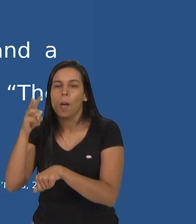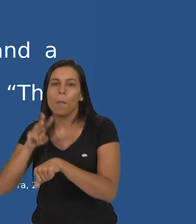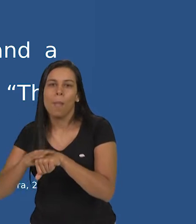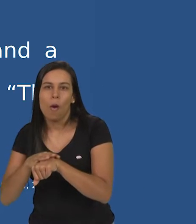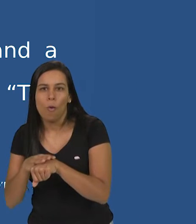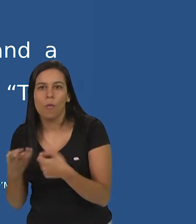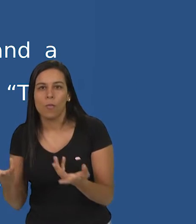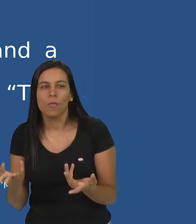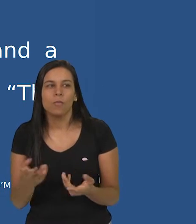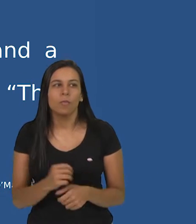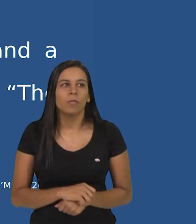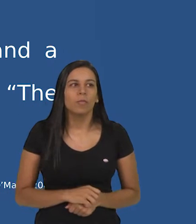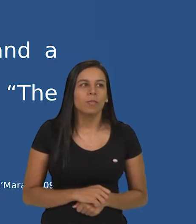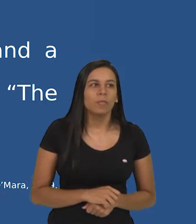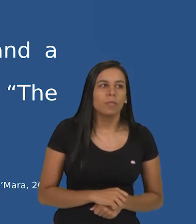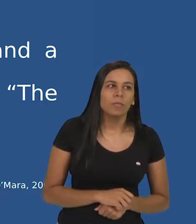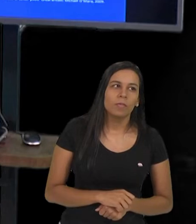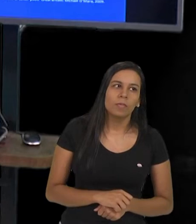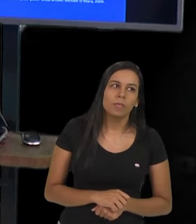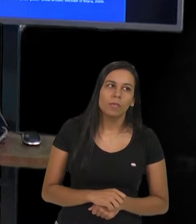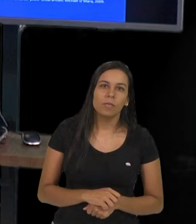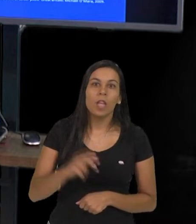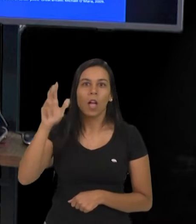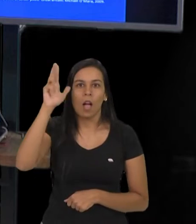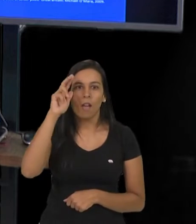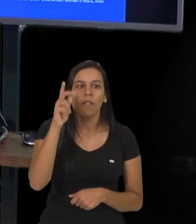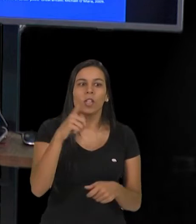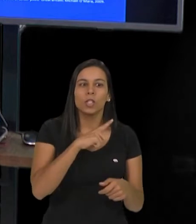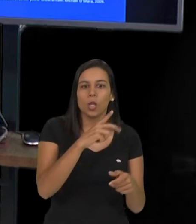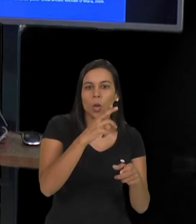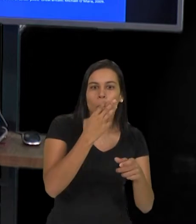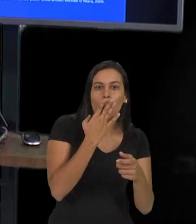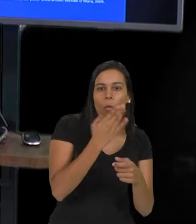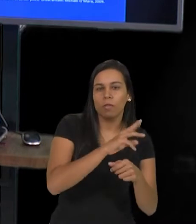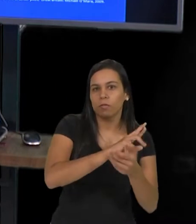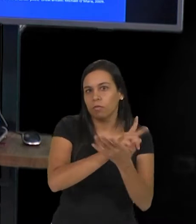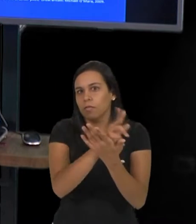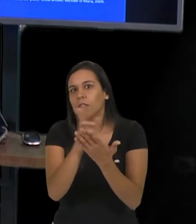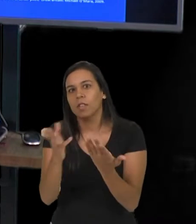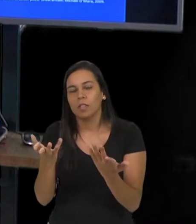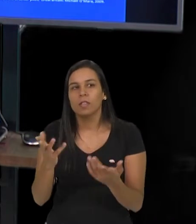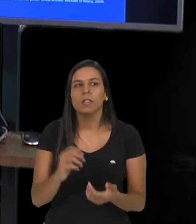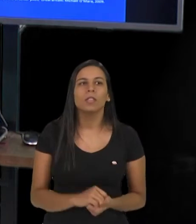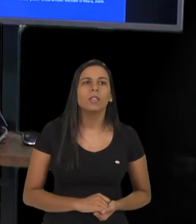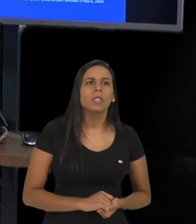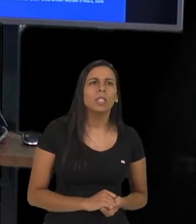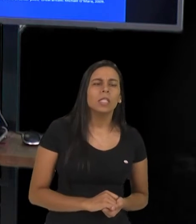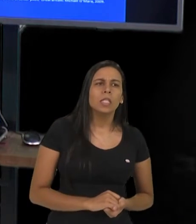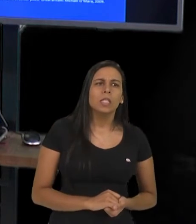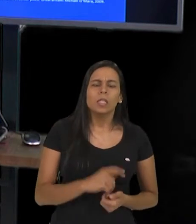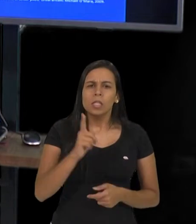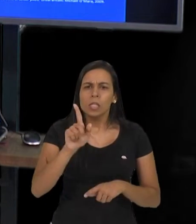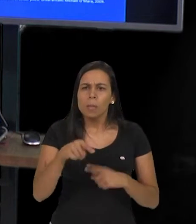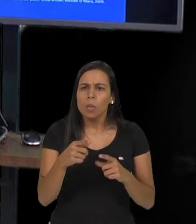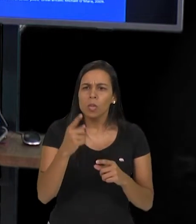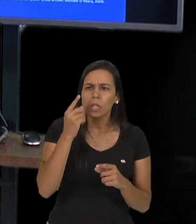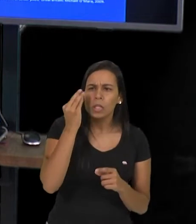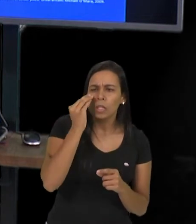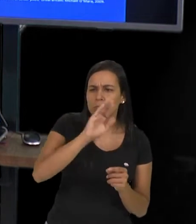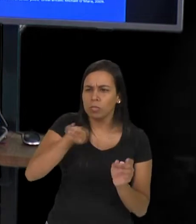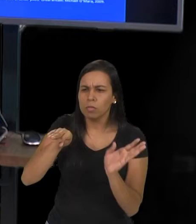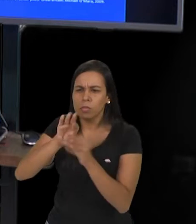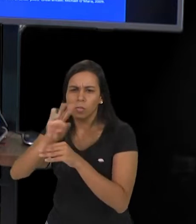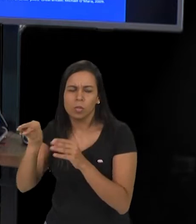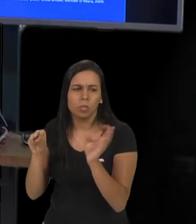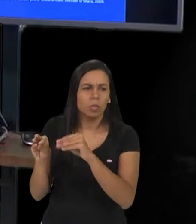os cavalos agora o cavalo passa a ter cores diferentes, tá? E o que é que a gente vai fazer depois que a gente tentar eliminar as palavras que não têm tanto peso?